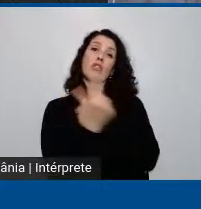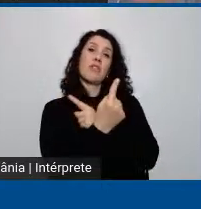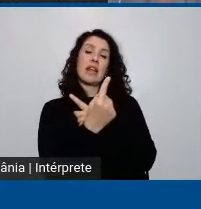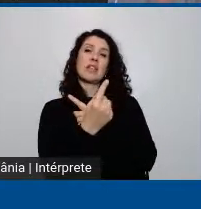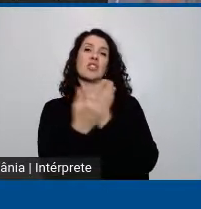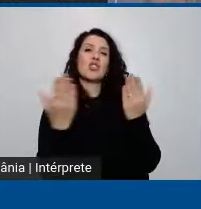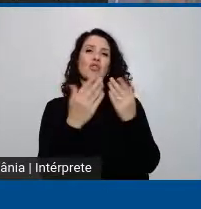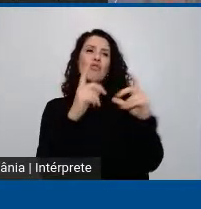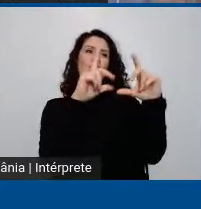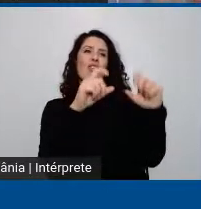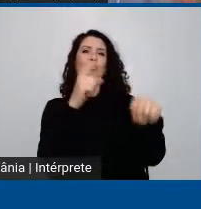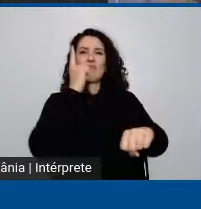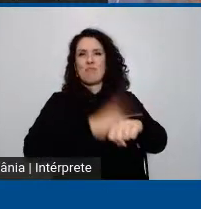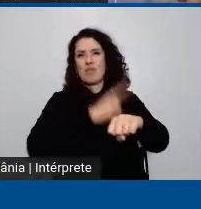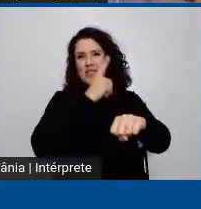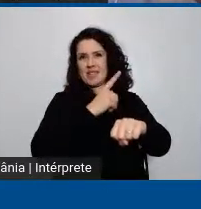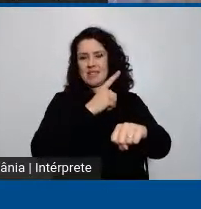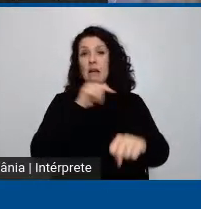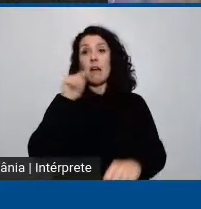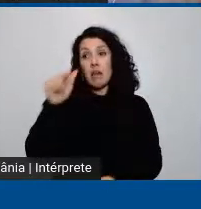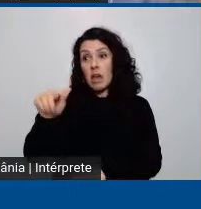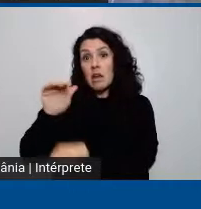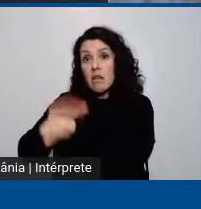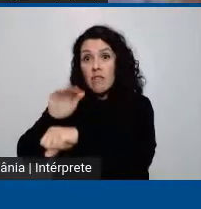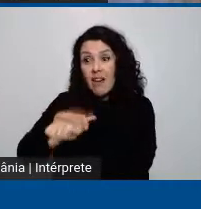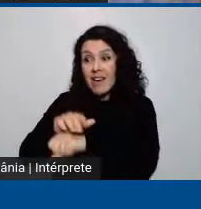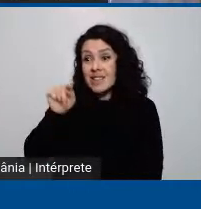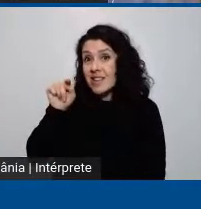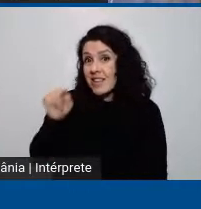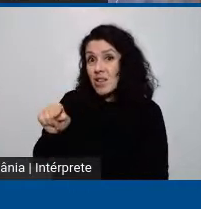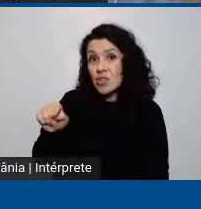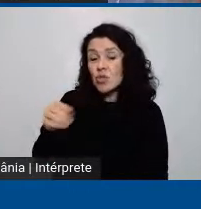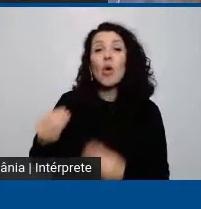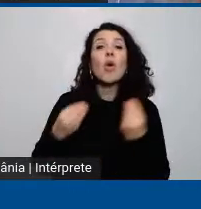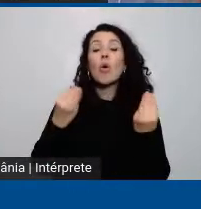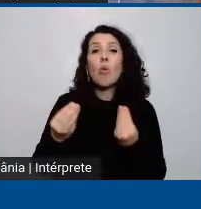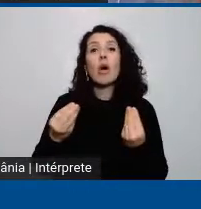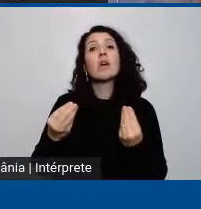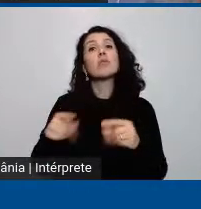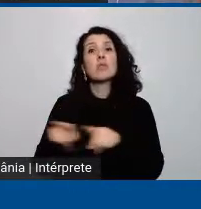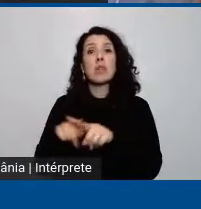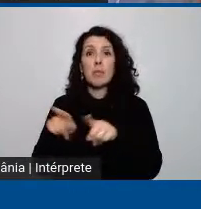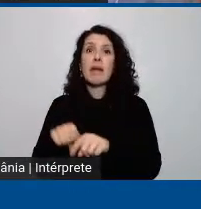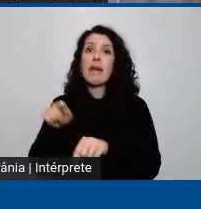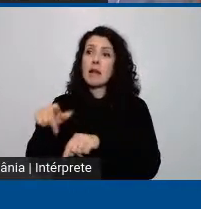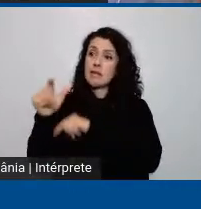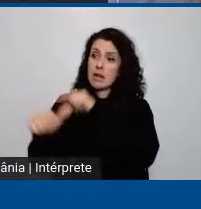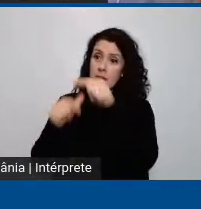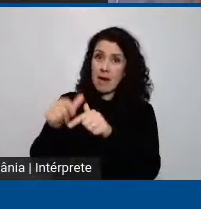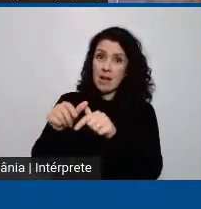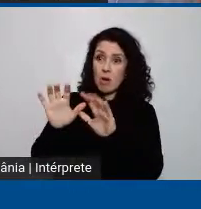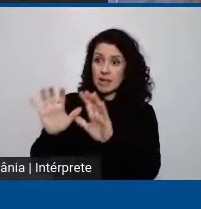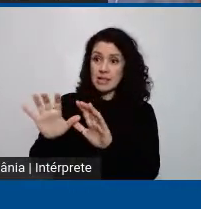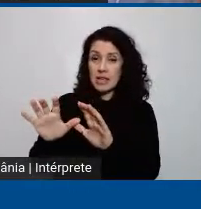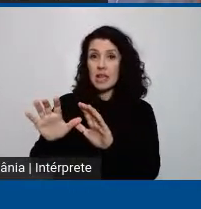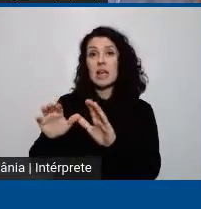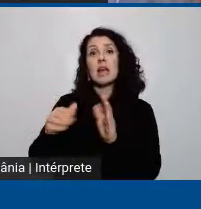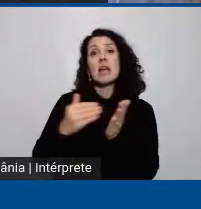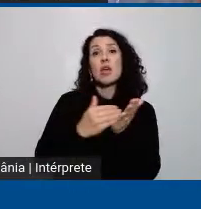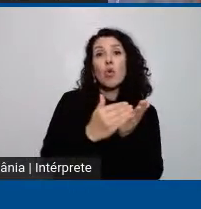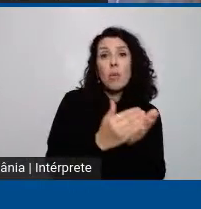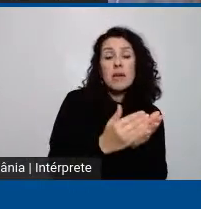o Ferreiros pratica isso no momento em que ele está simultaneamente investindo, no início dos anos